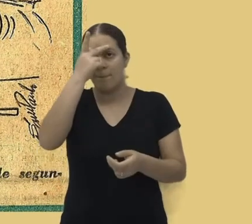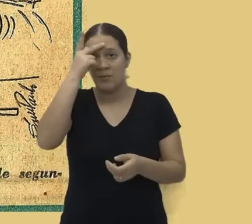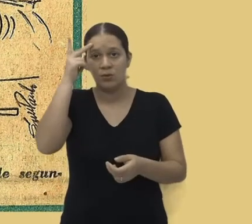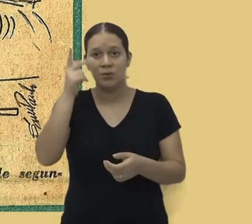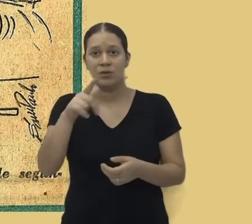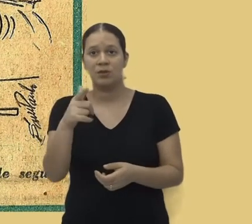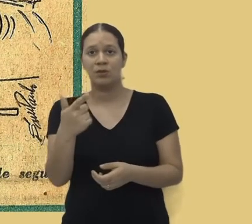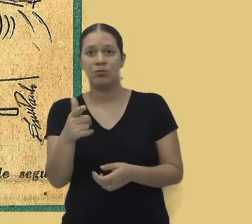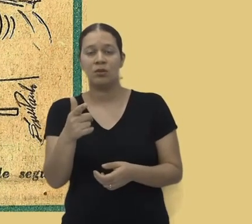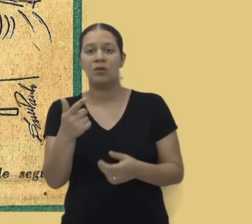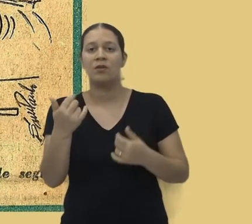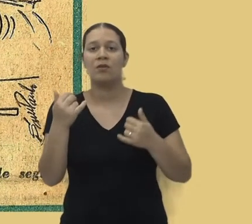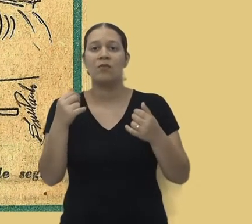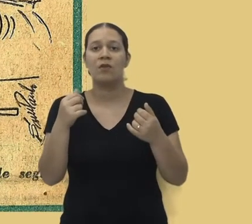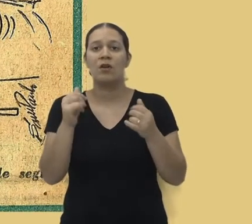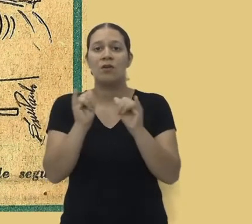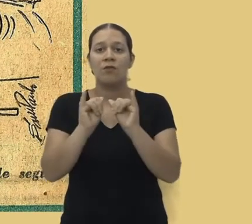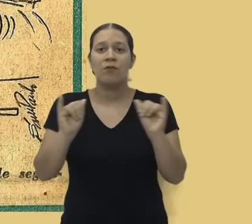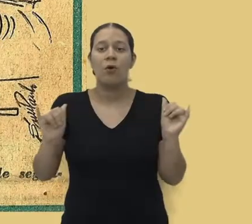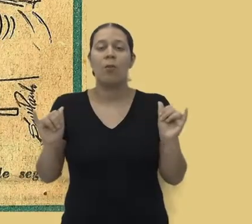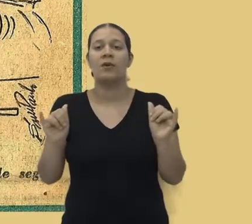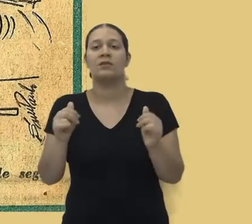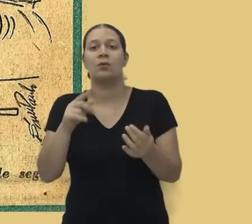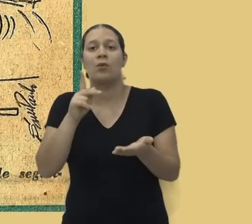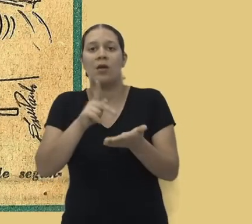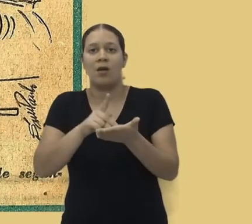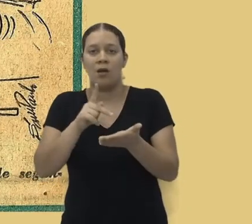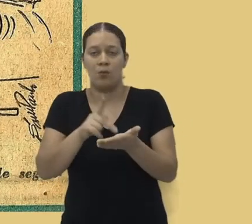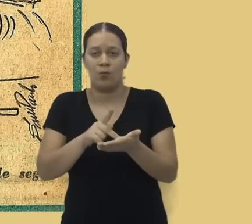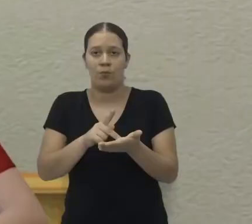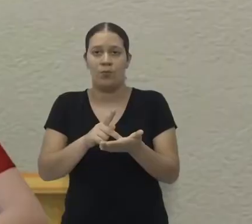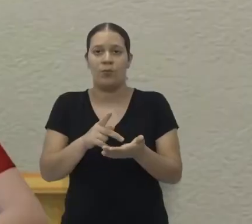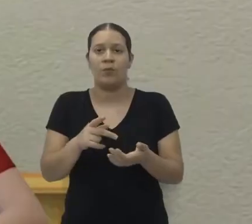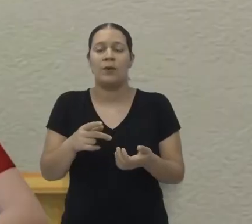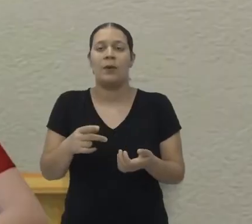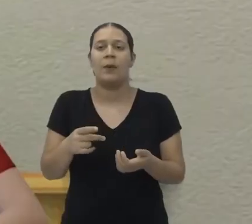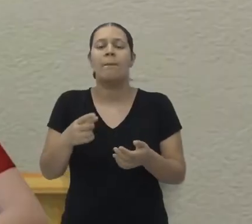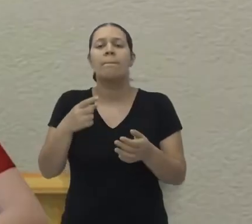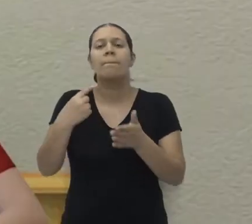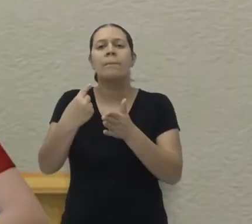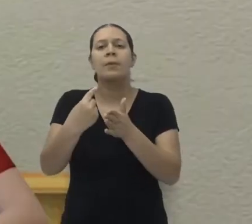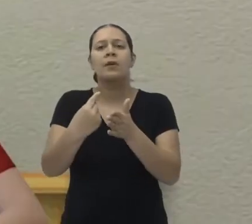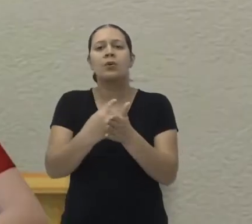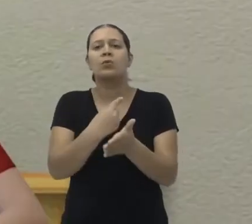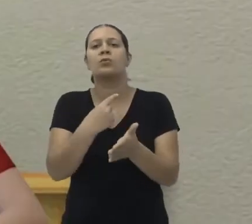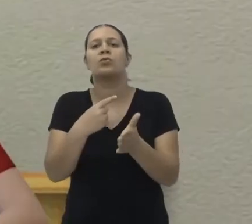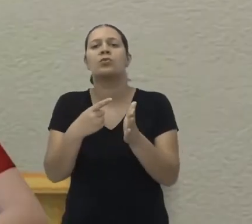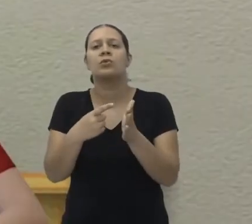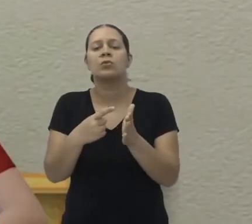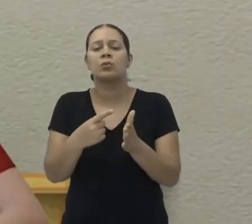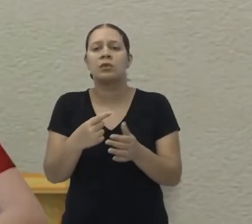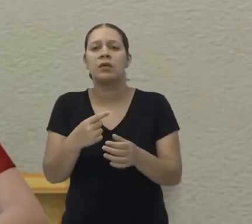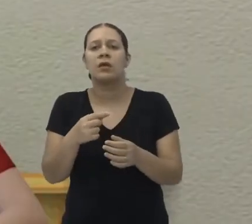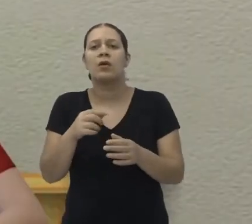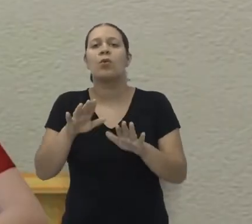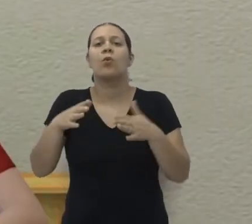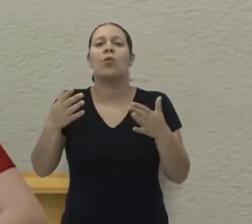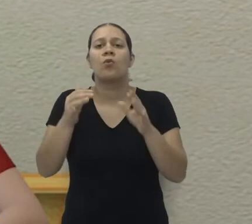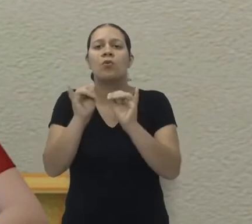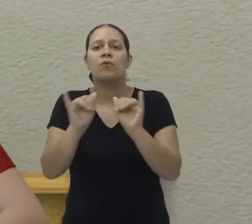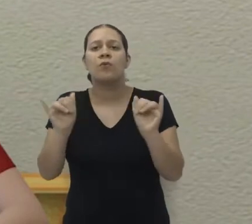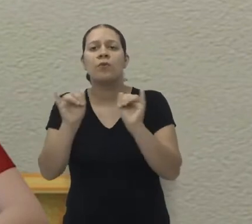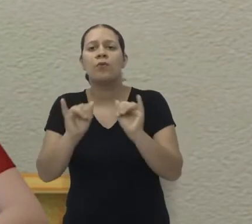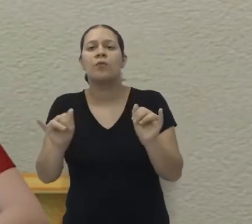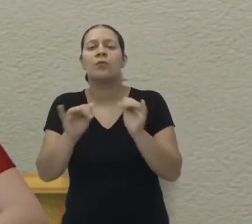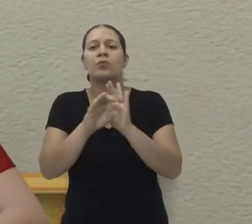desinformada pode interpretar isso como uma informação real. Questione-se. Quais informações